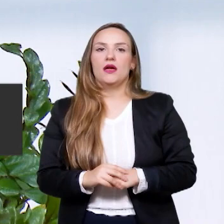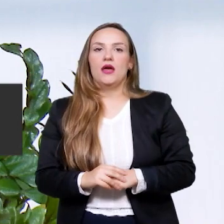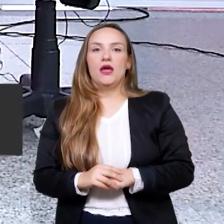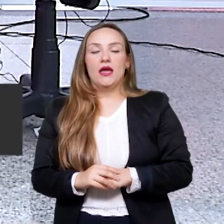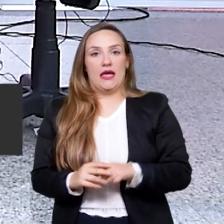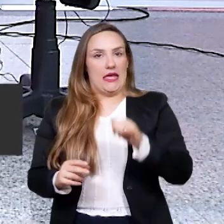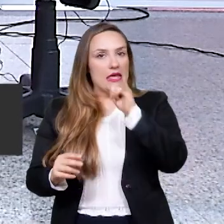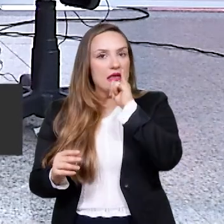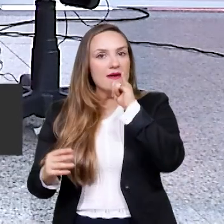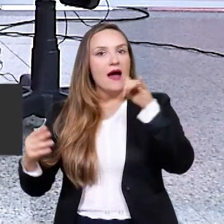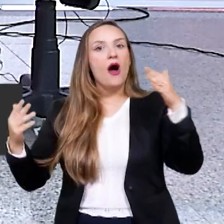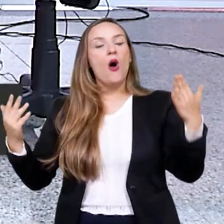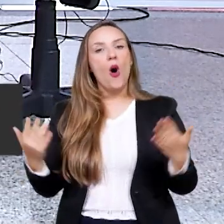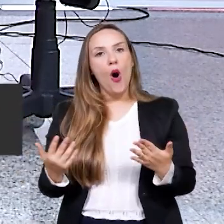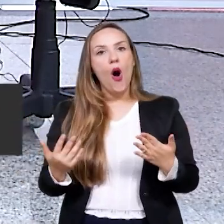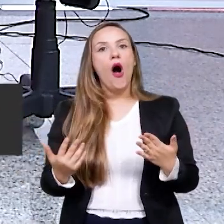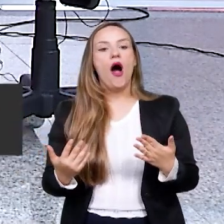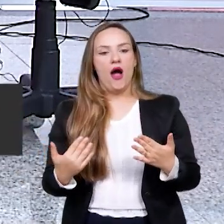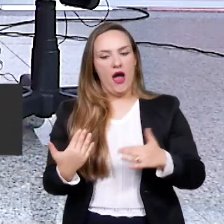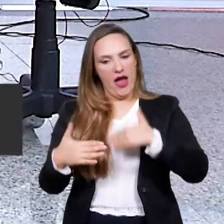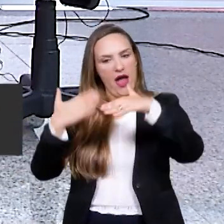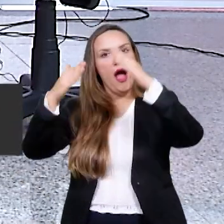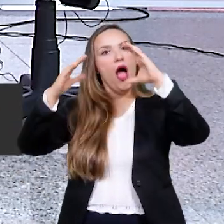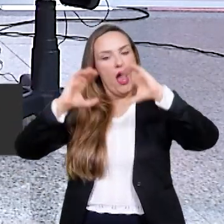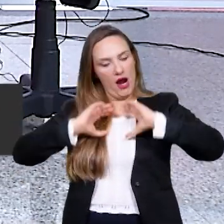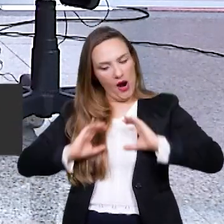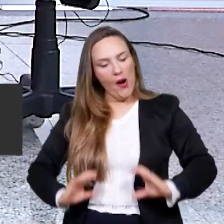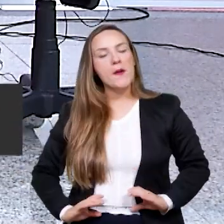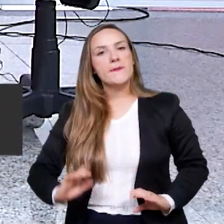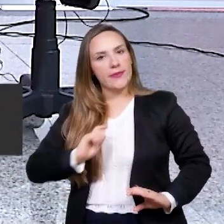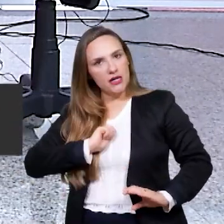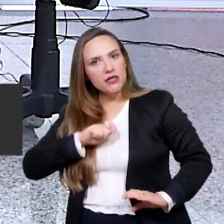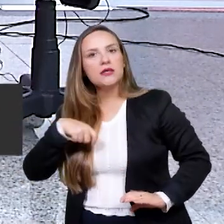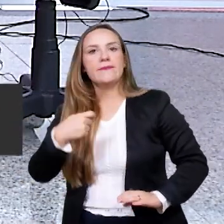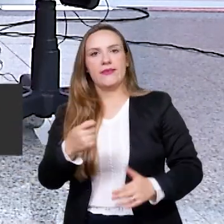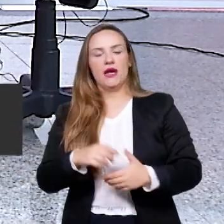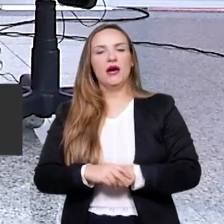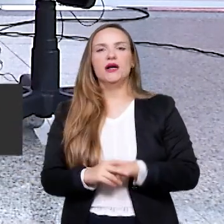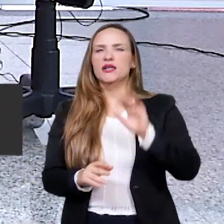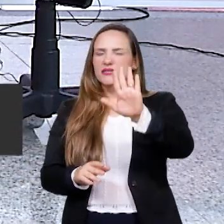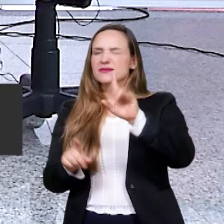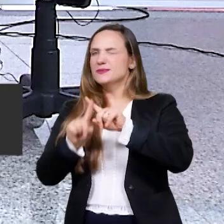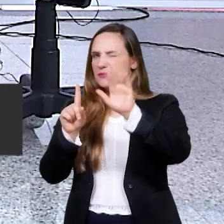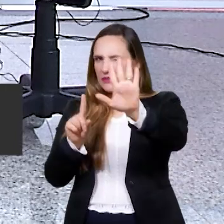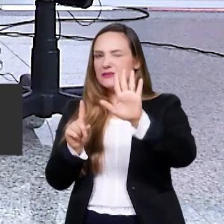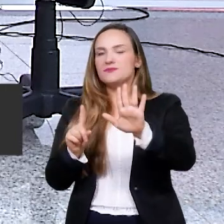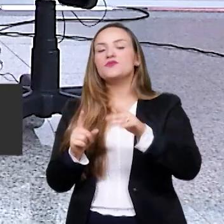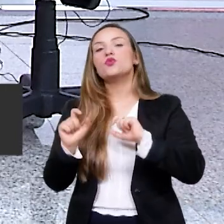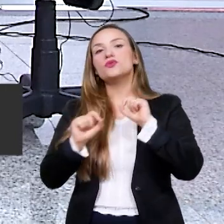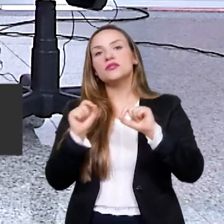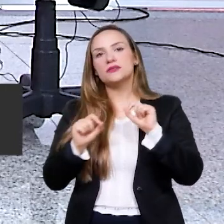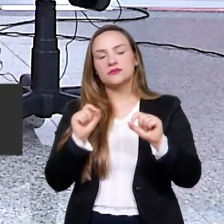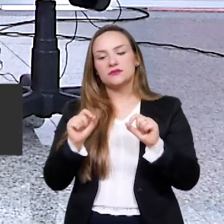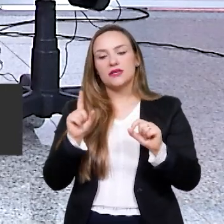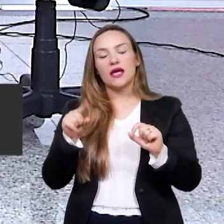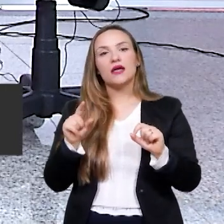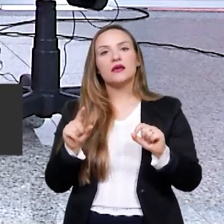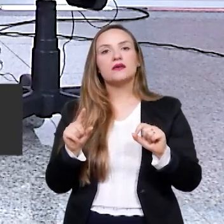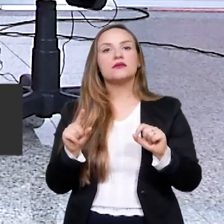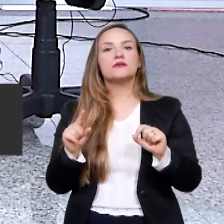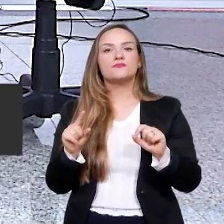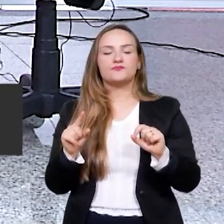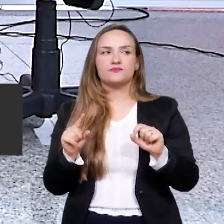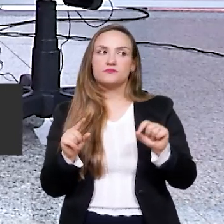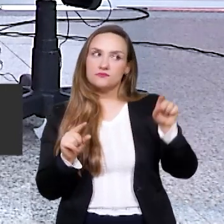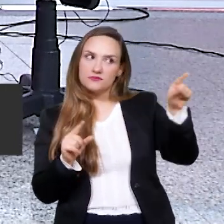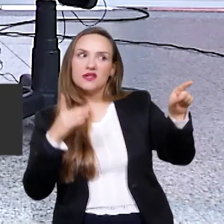você ouve... Evolução, e vê... inclusive, na atitude humana, né? Sim, mas eu acho que... Mudar a atitude, mas isso é muito